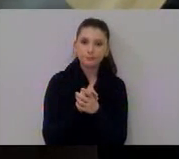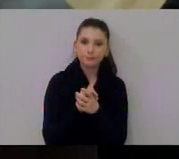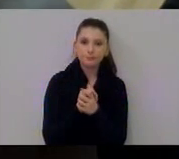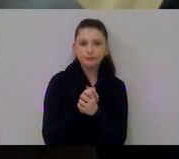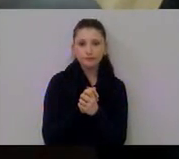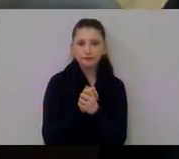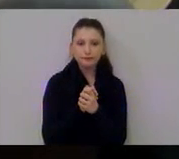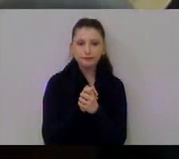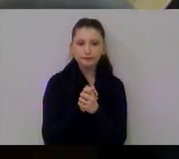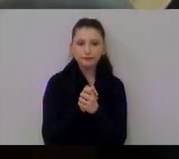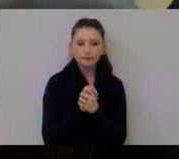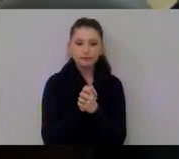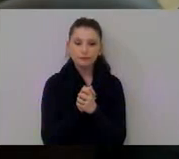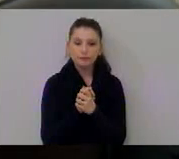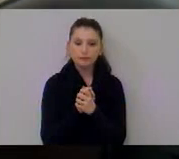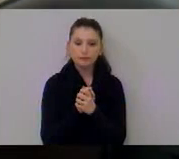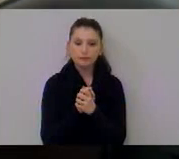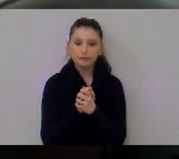E